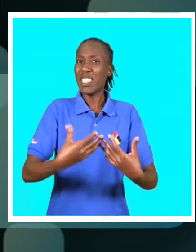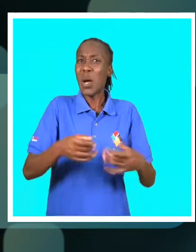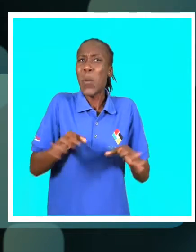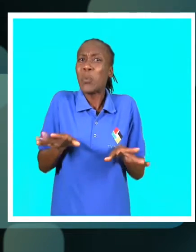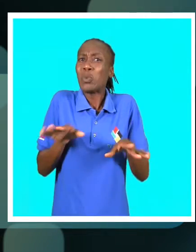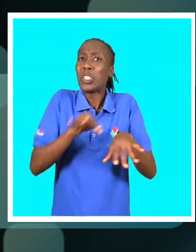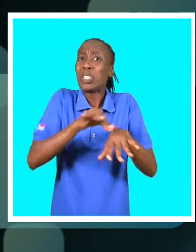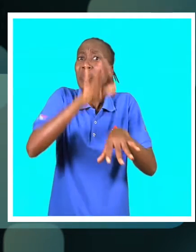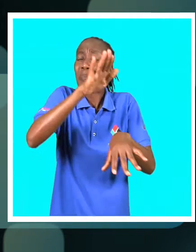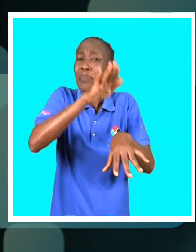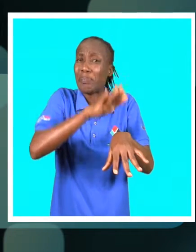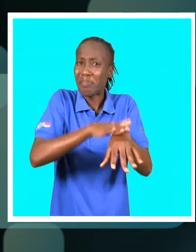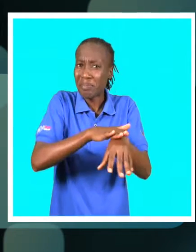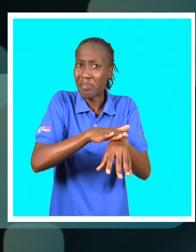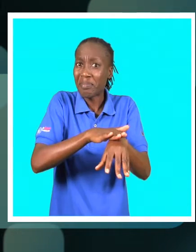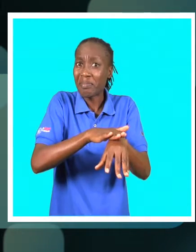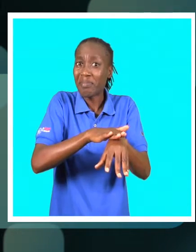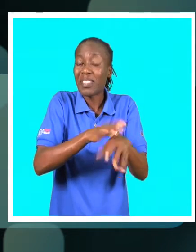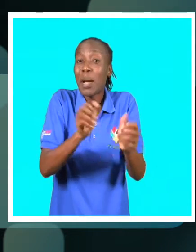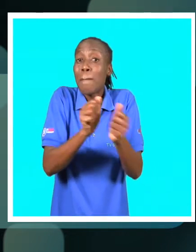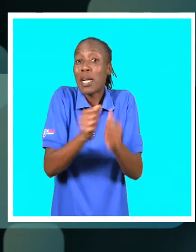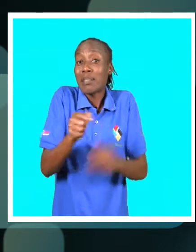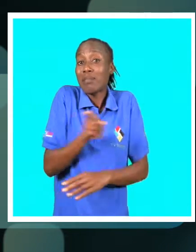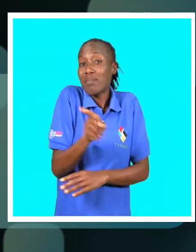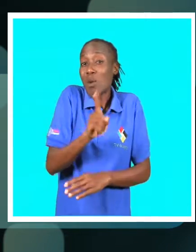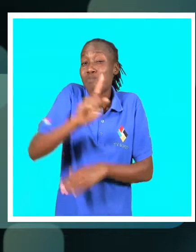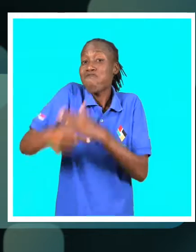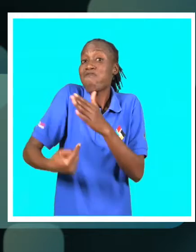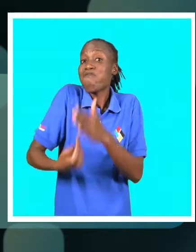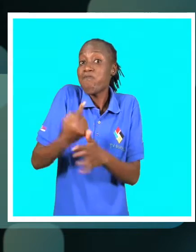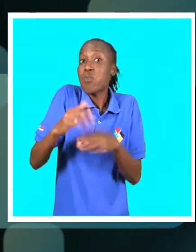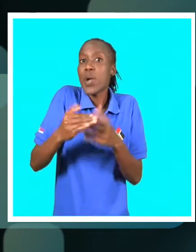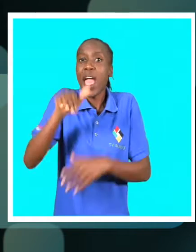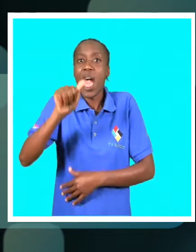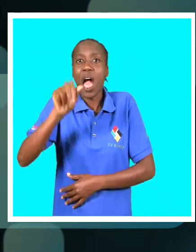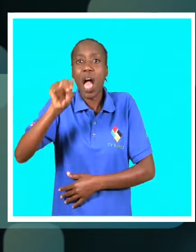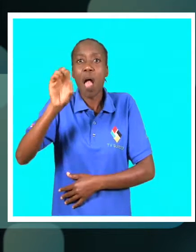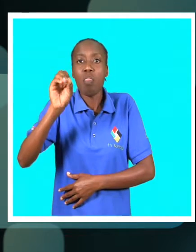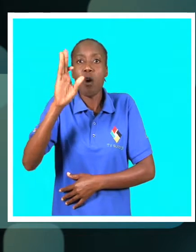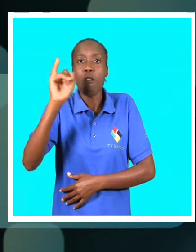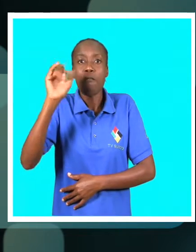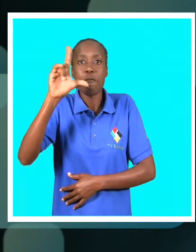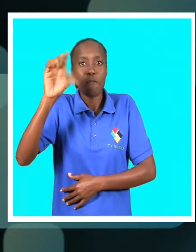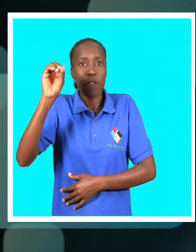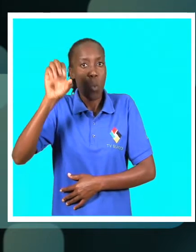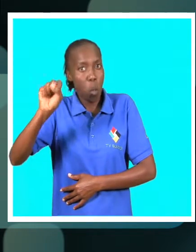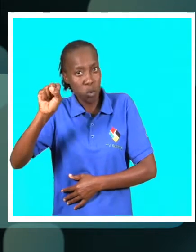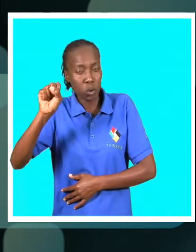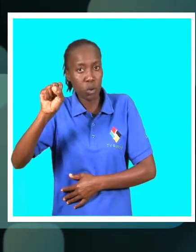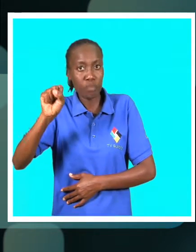pela picada de mosquito, mas ela é causada pelo anófeles.